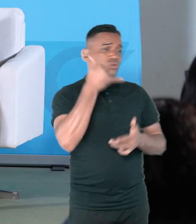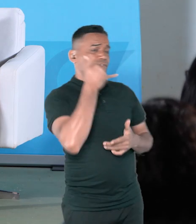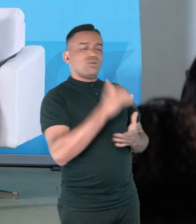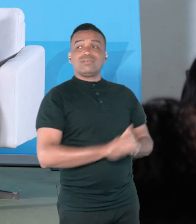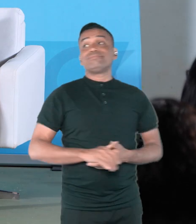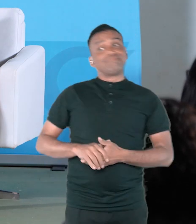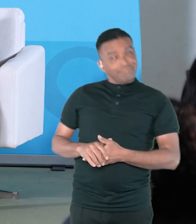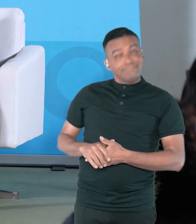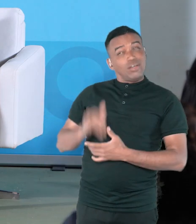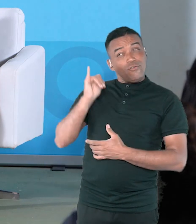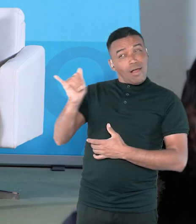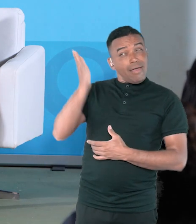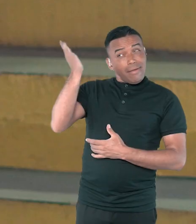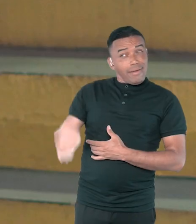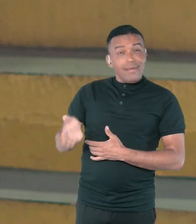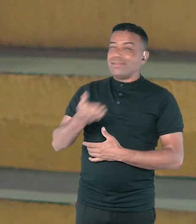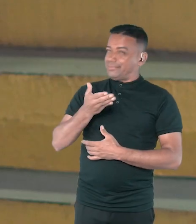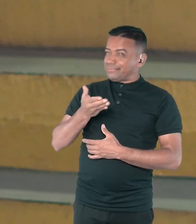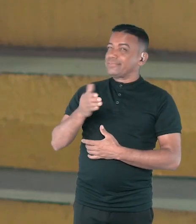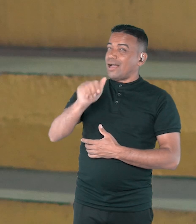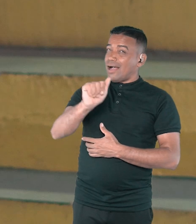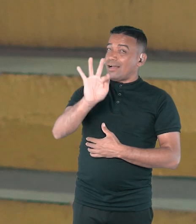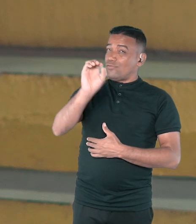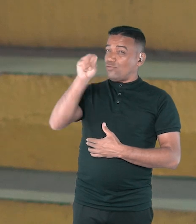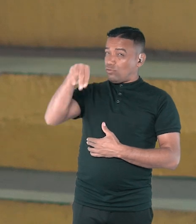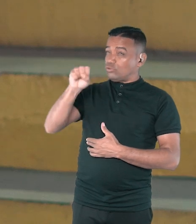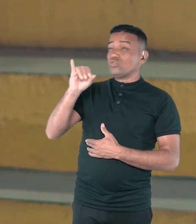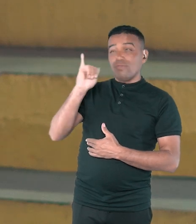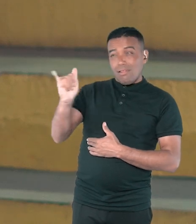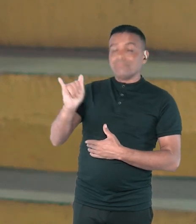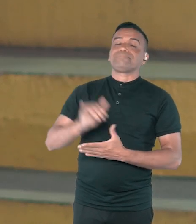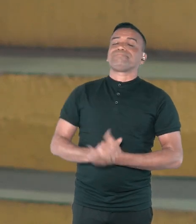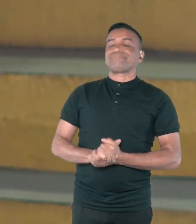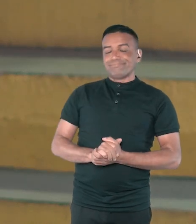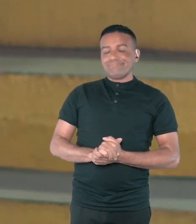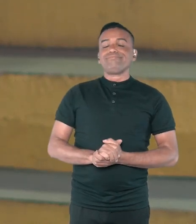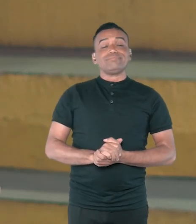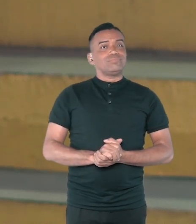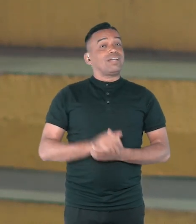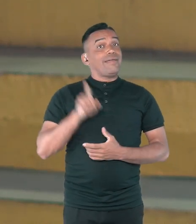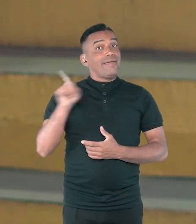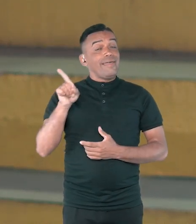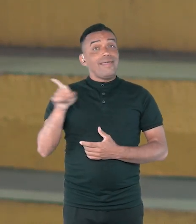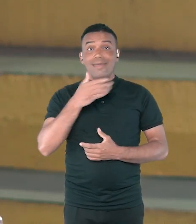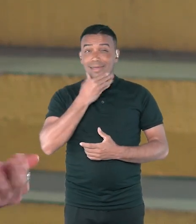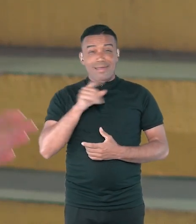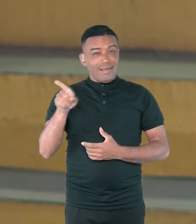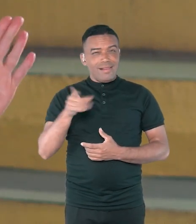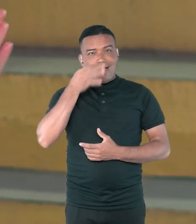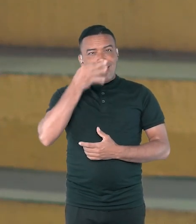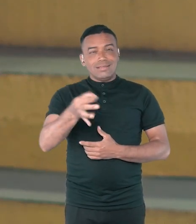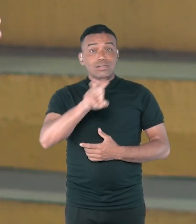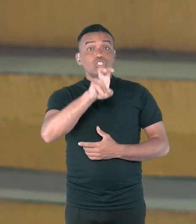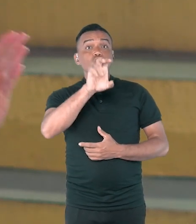celular? Tem reclamação. Não, é que eu falei uma coisa para ele, eu tinha acabado de falar. E ele estava